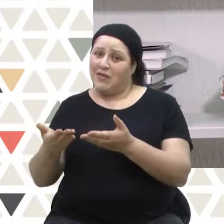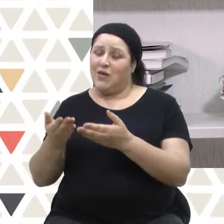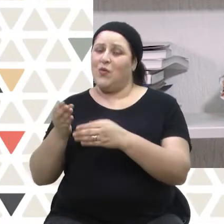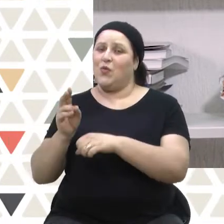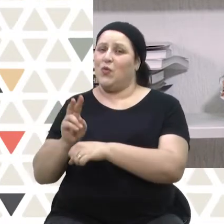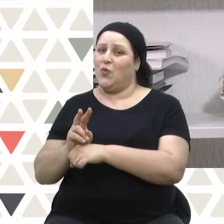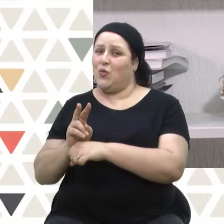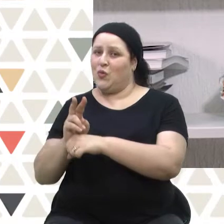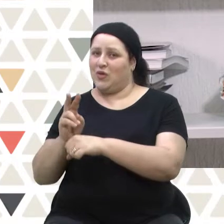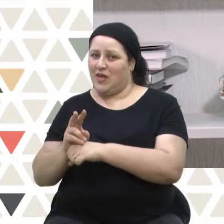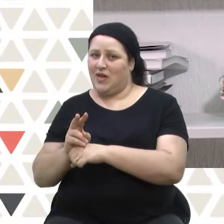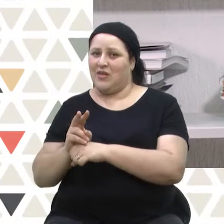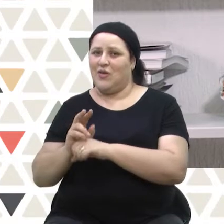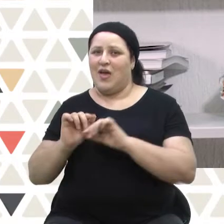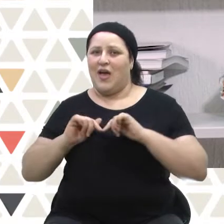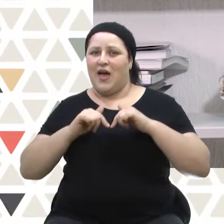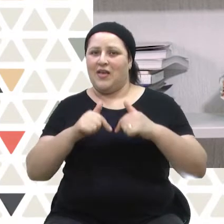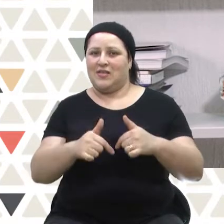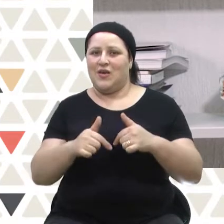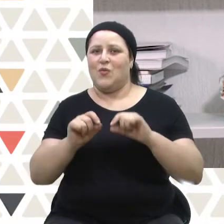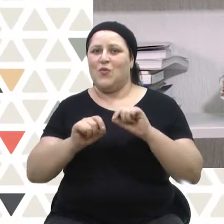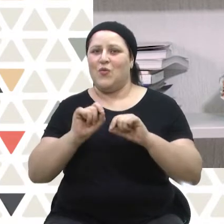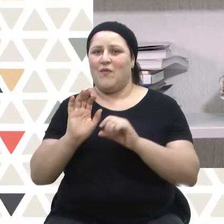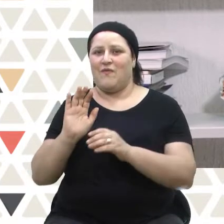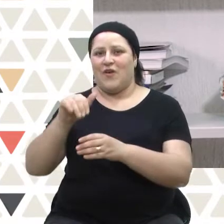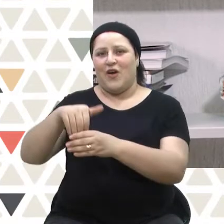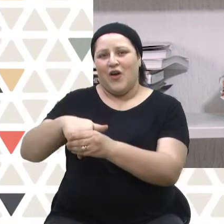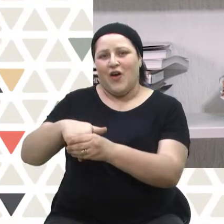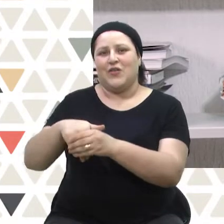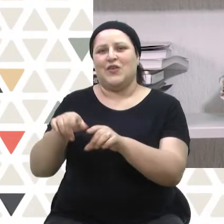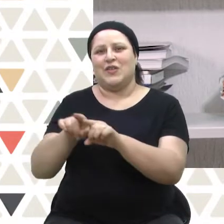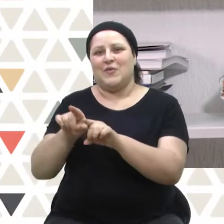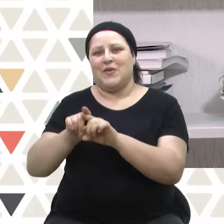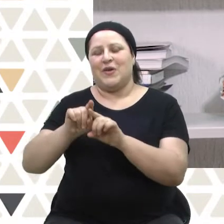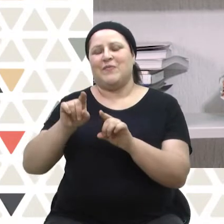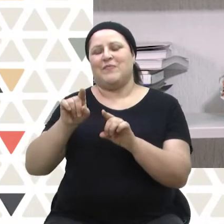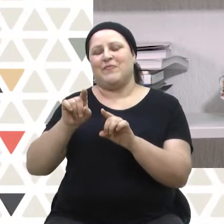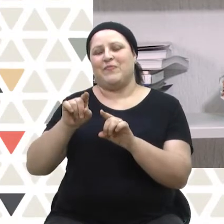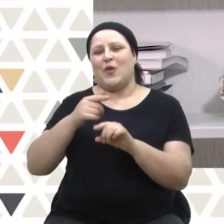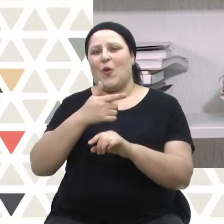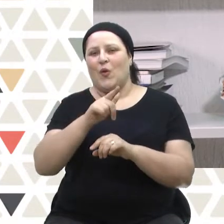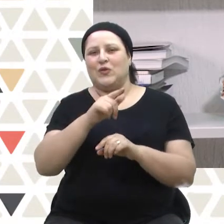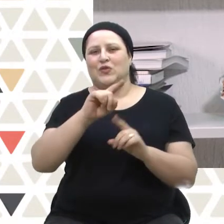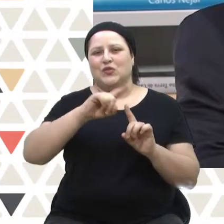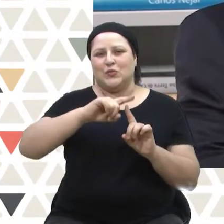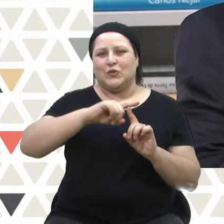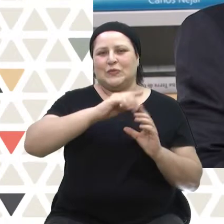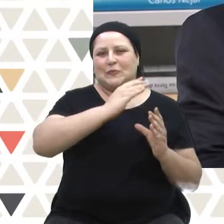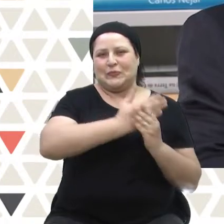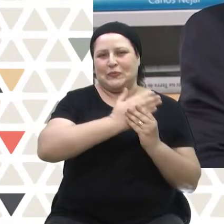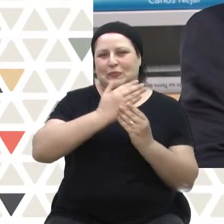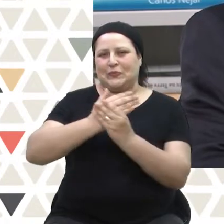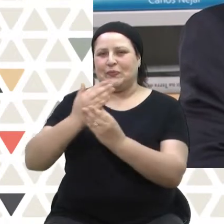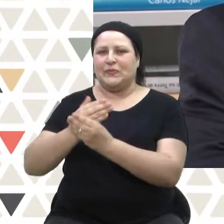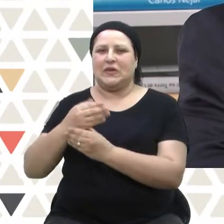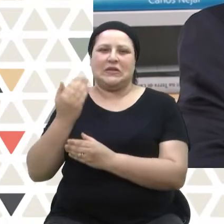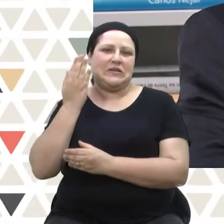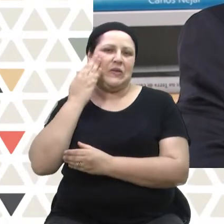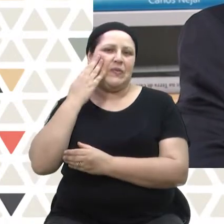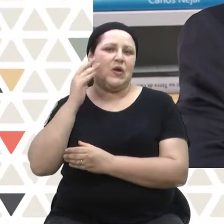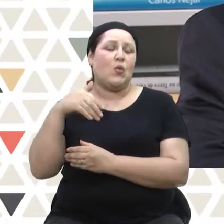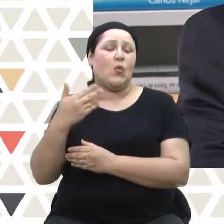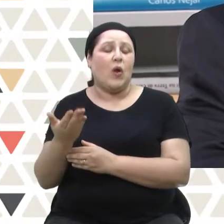meio das fake news para efeitos eleitorais. Então, muito cuidado para as